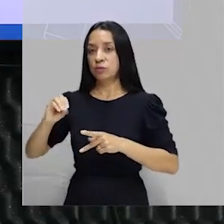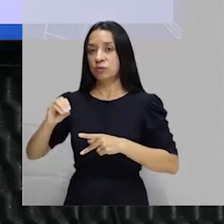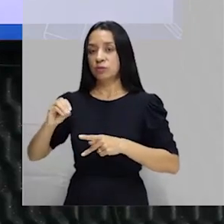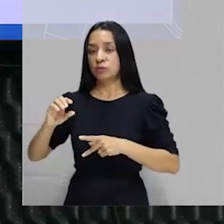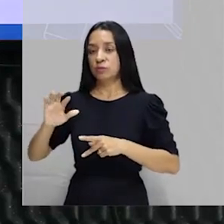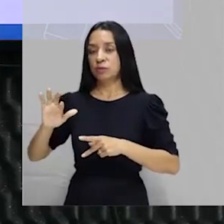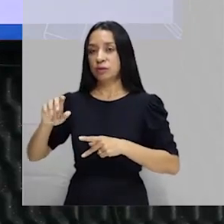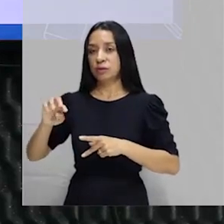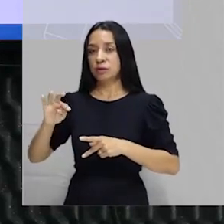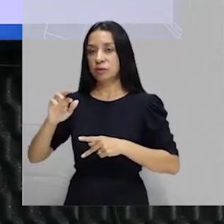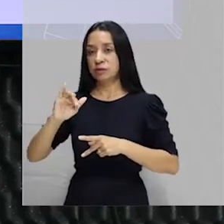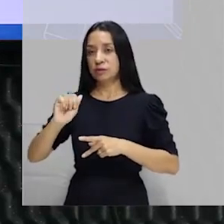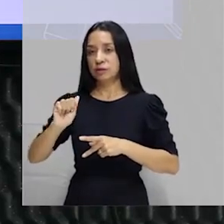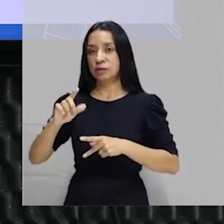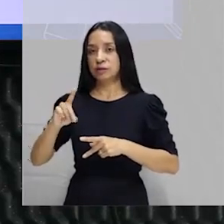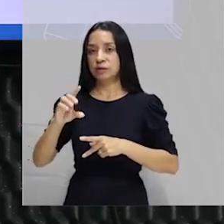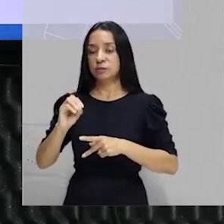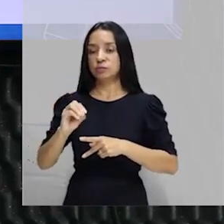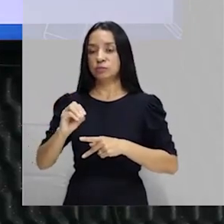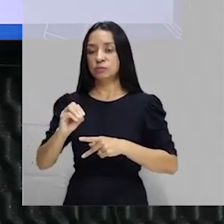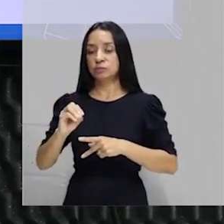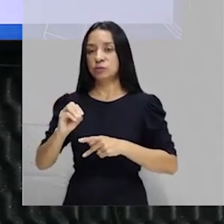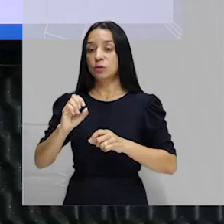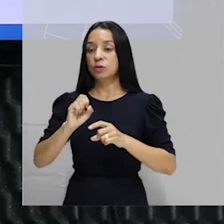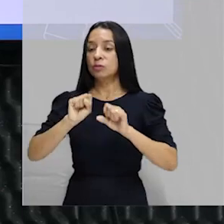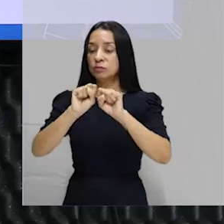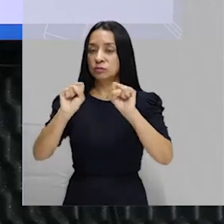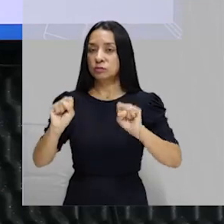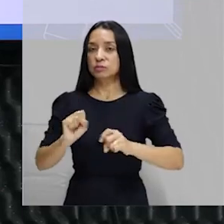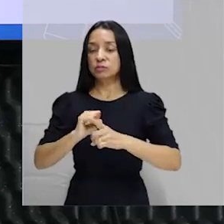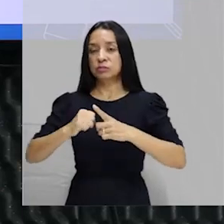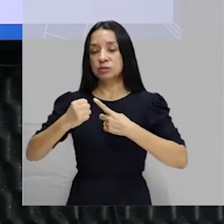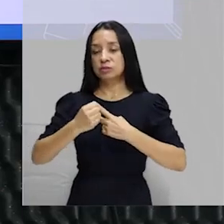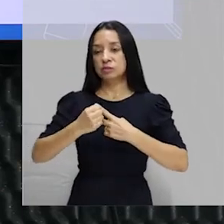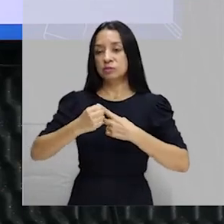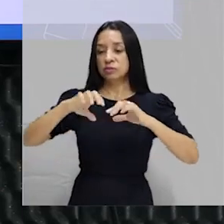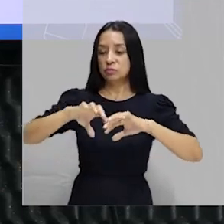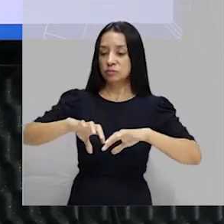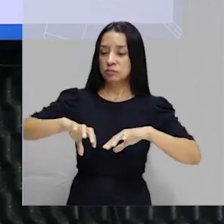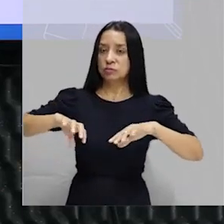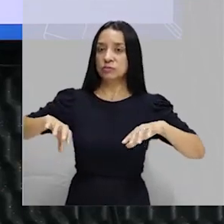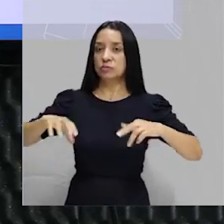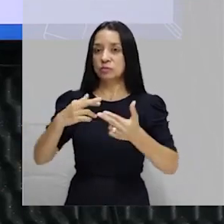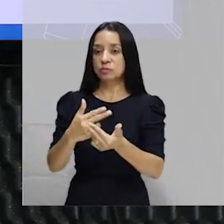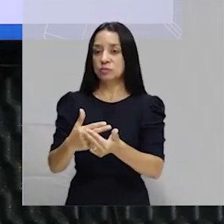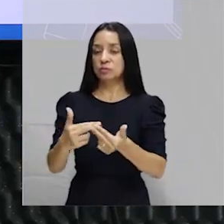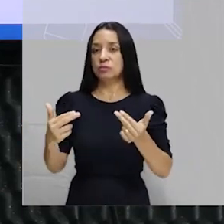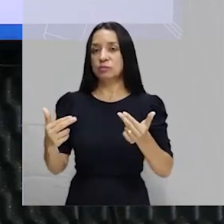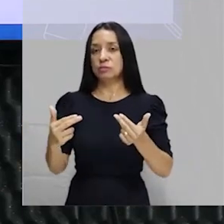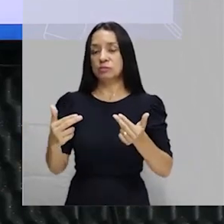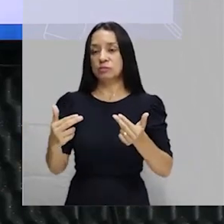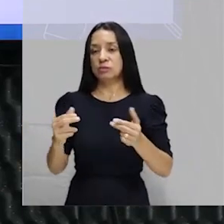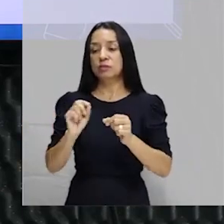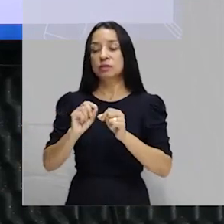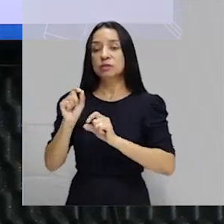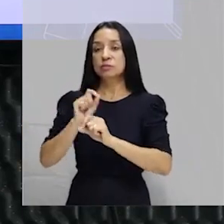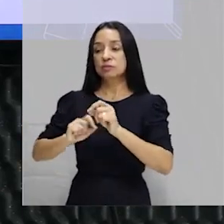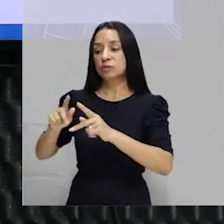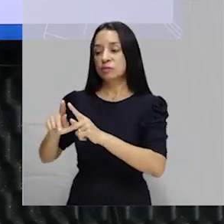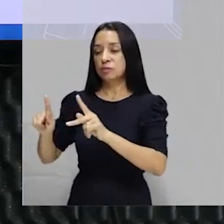de produção. Beleza? Fácil, né? Respira. Bora para mais uma. Dá tempo. Olha aí, ó.